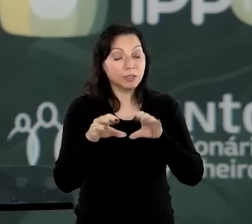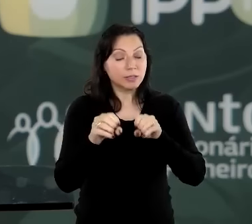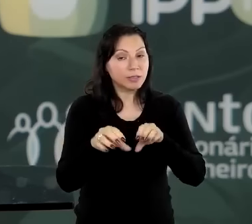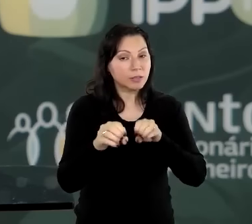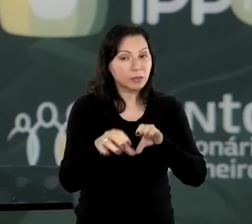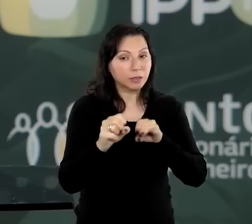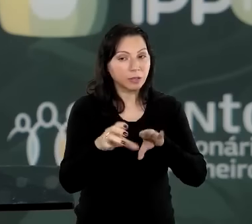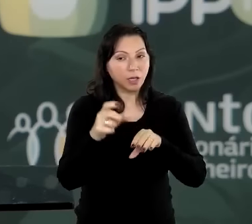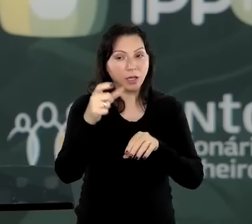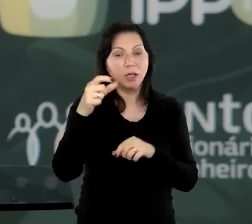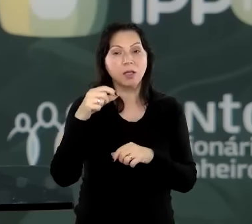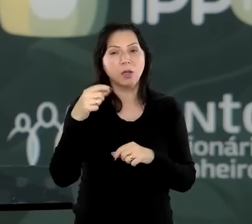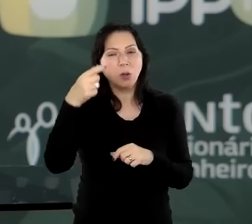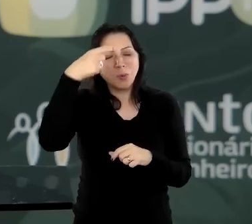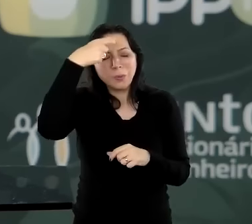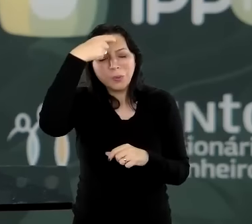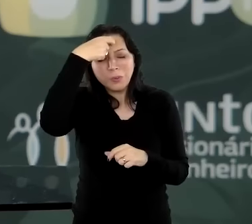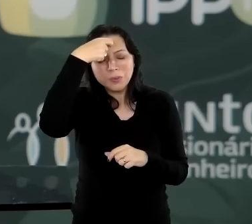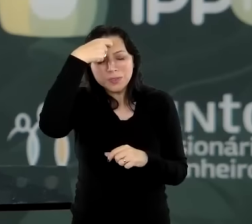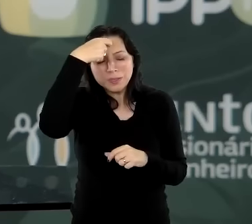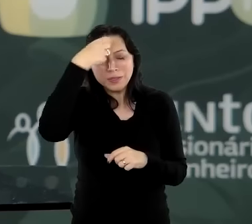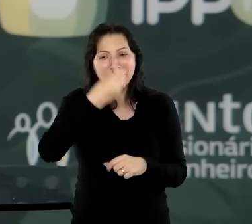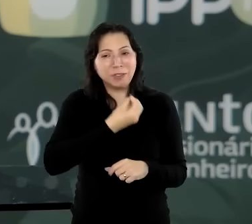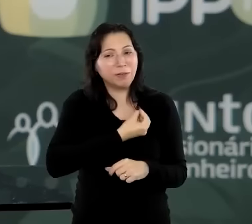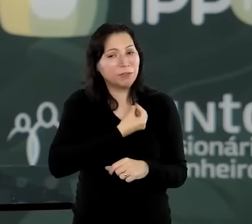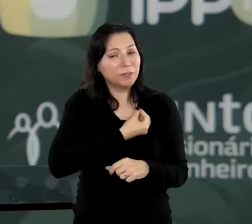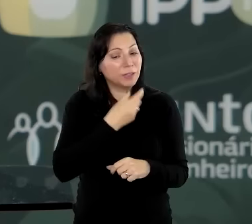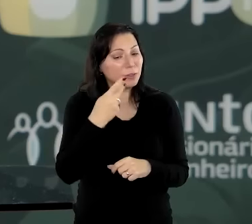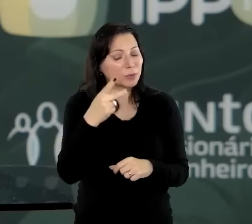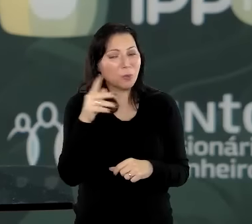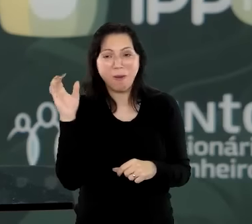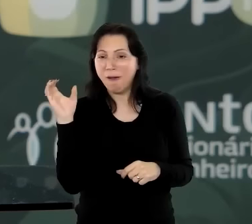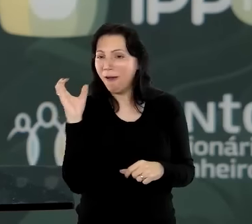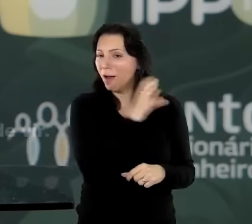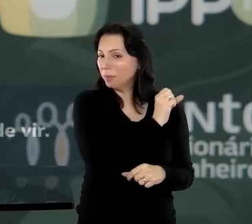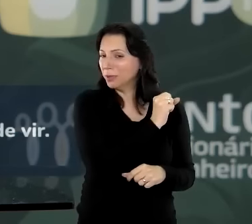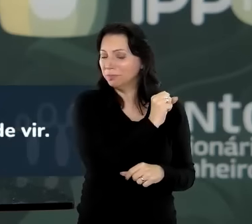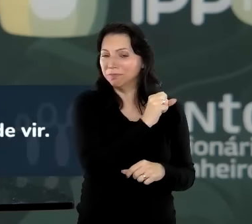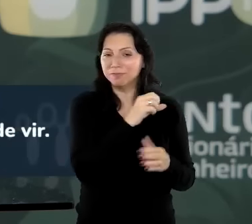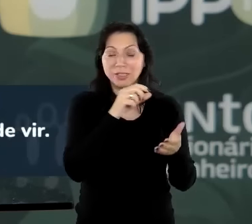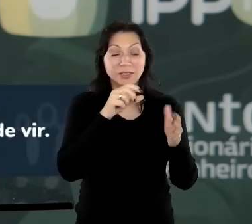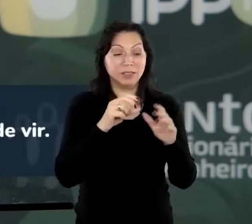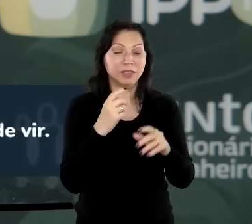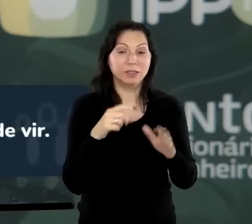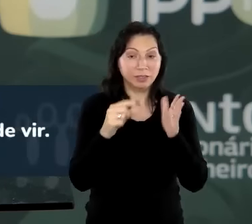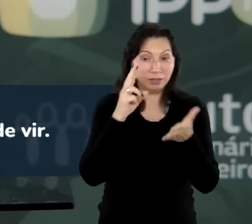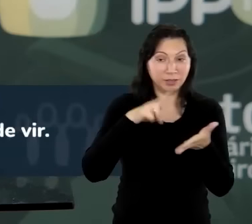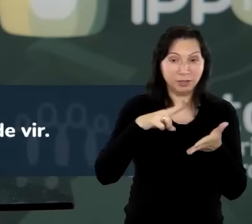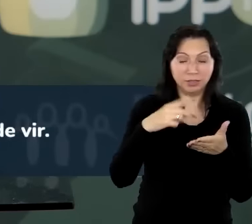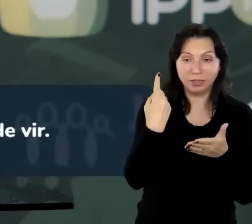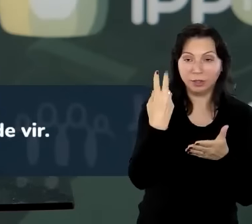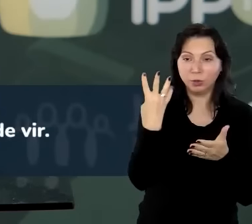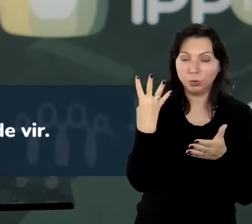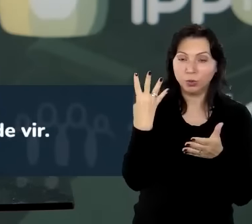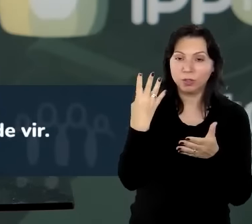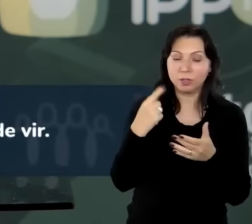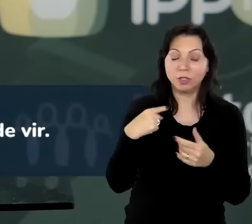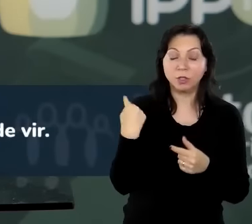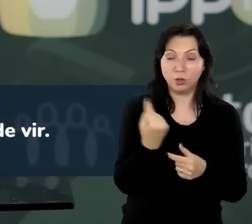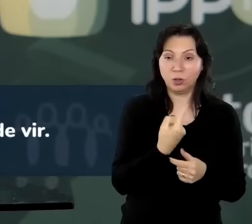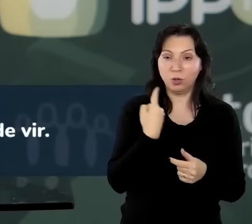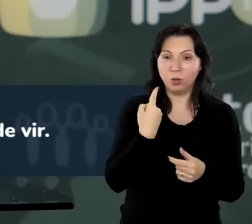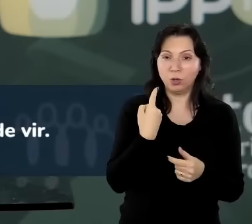da transitoriedade da sua vida. Leia o 14 comigo, vamos juntos. Na verdade, não temos